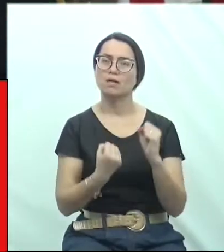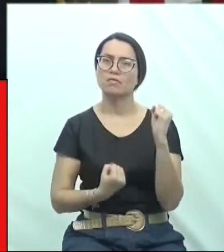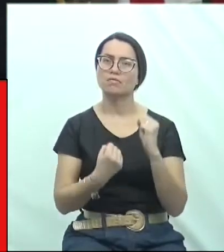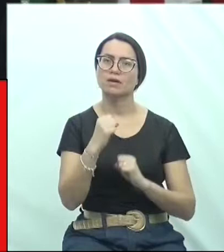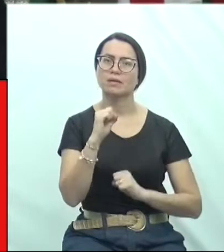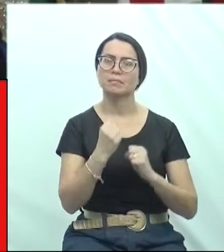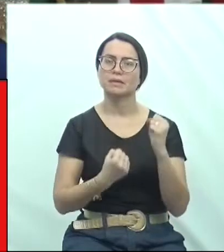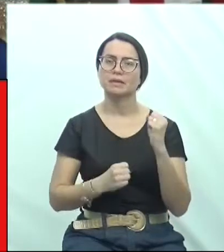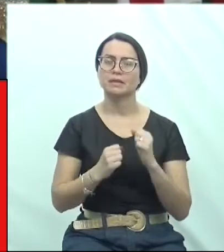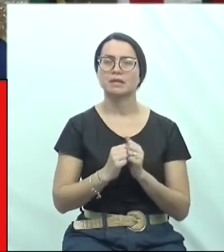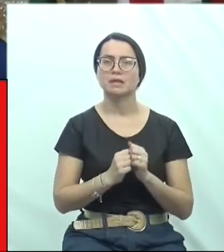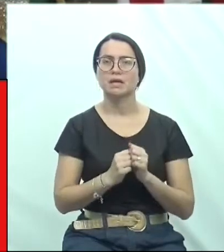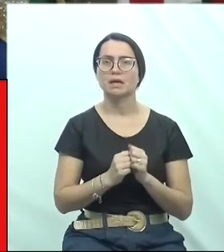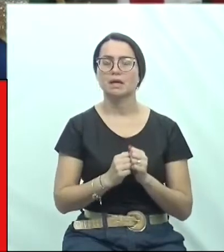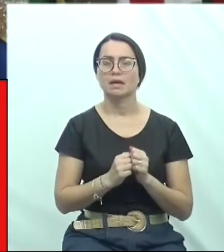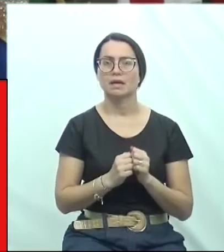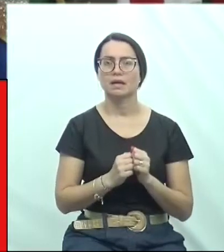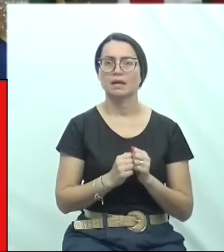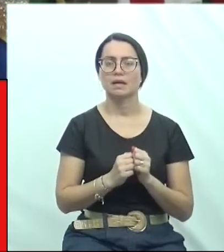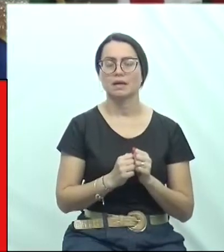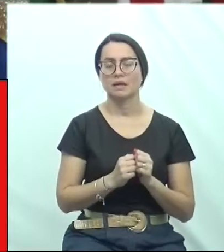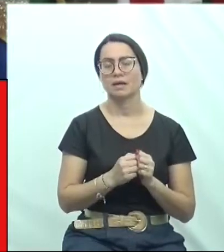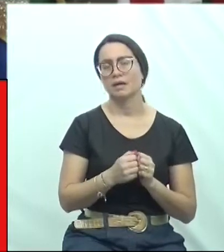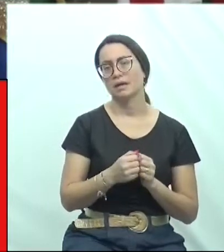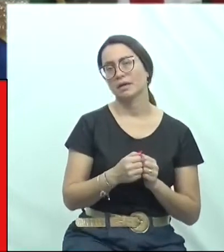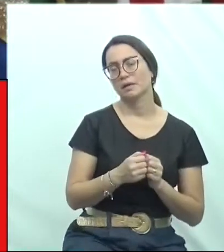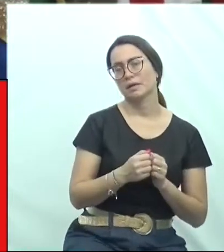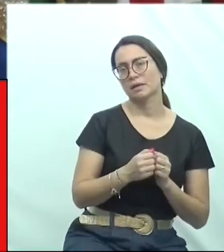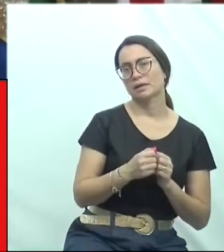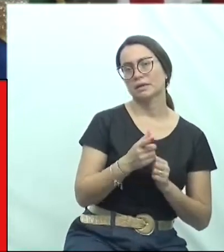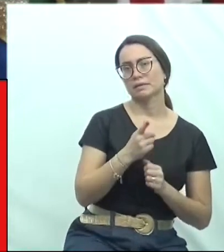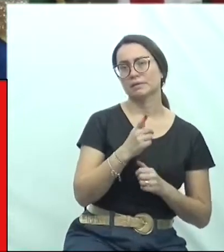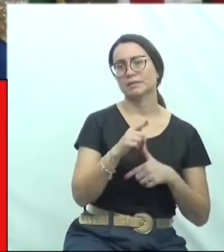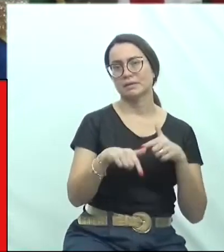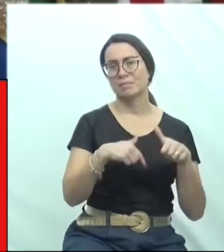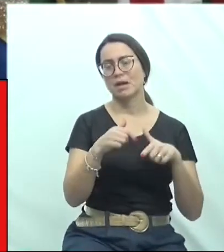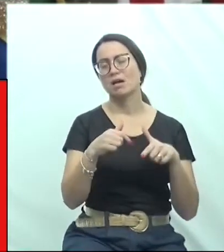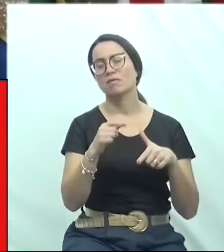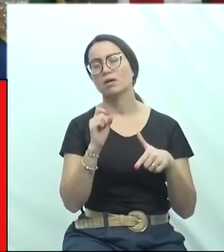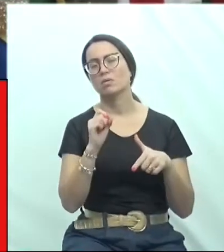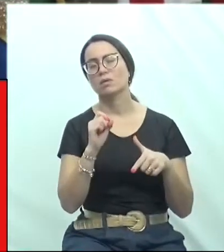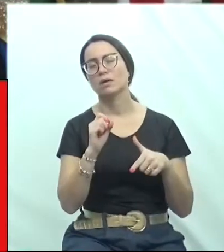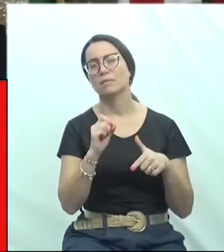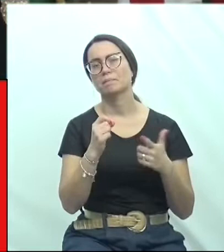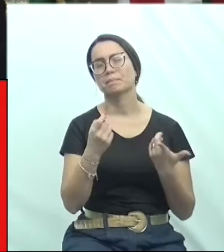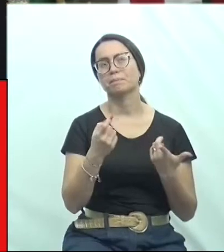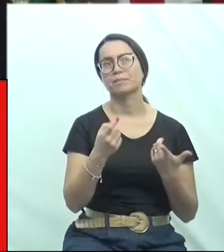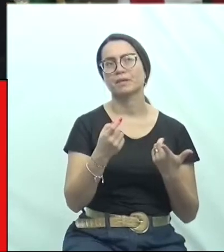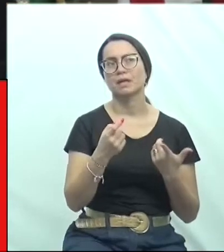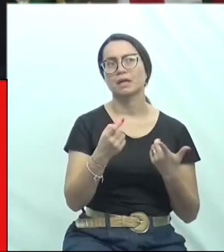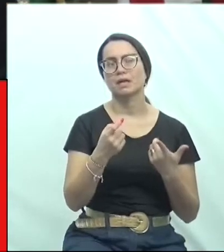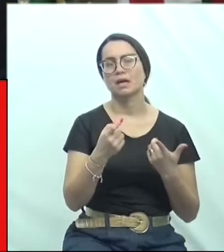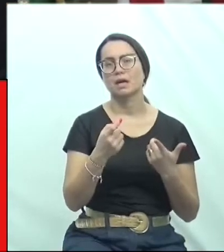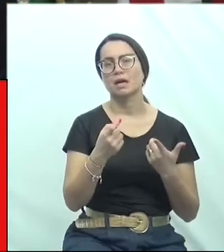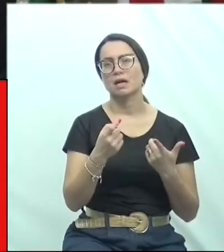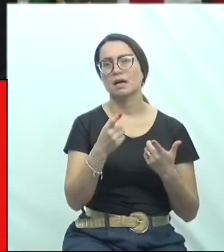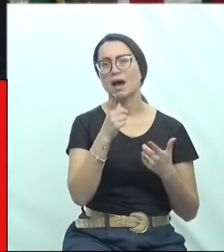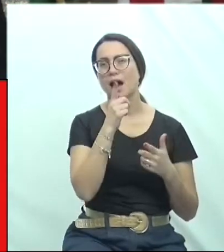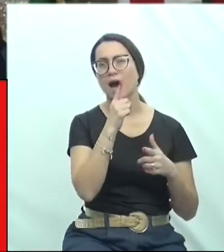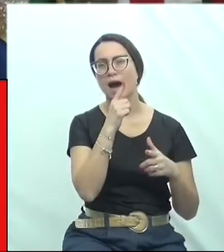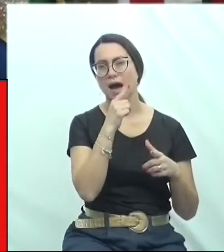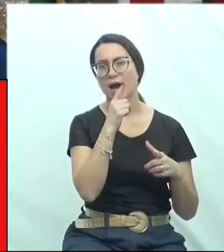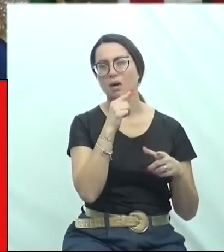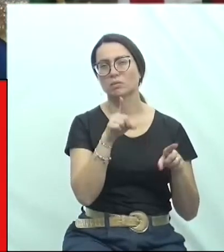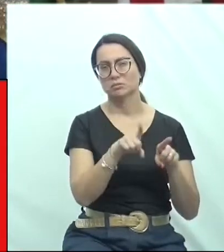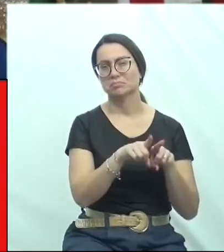de transporte e armazenamento de água e esgoto por 6 anos. Ele foi membro nacional da revisão de normas e homologações de